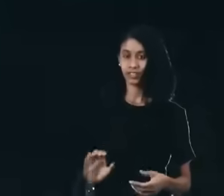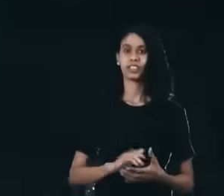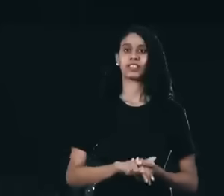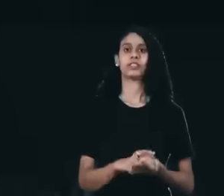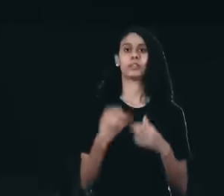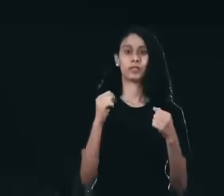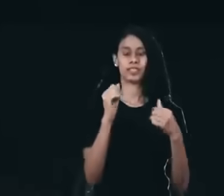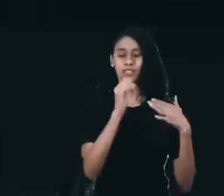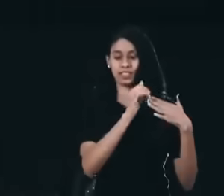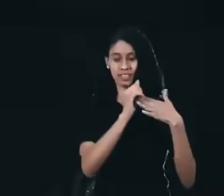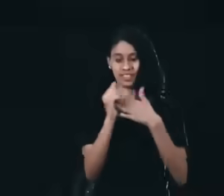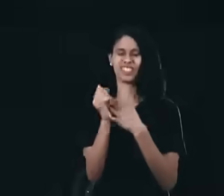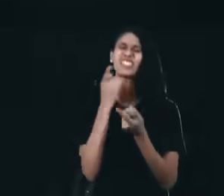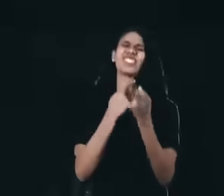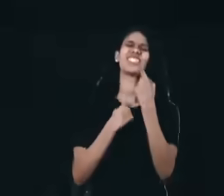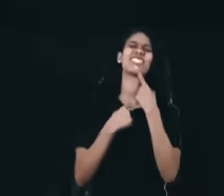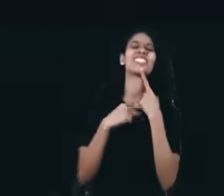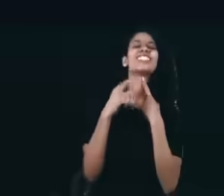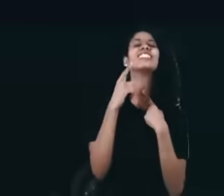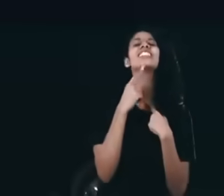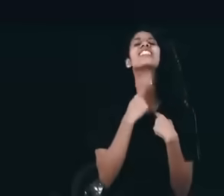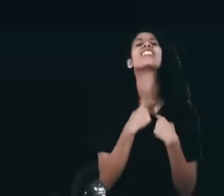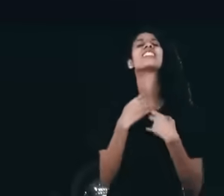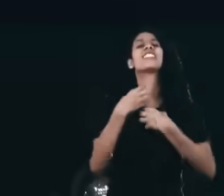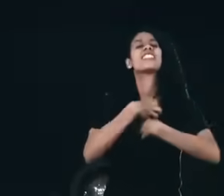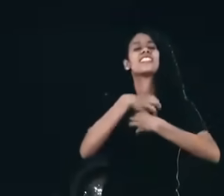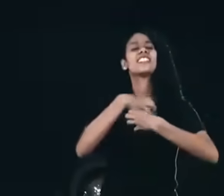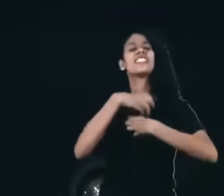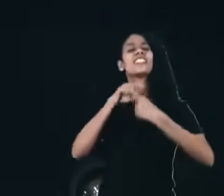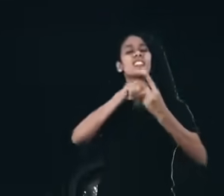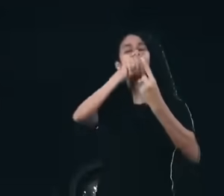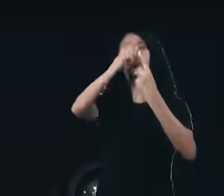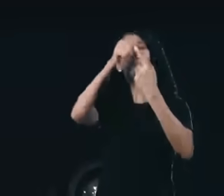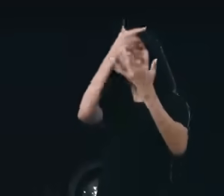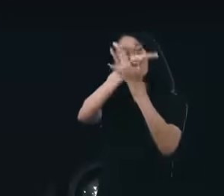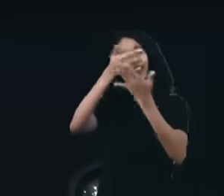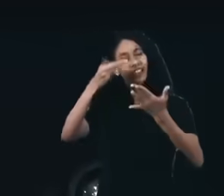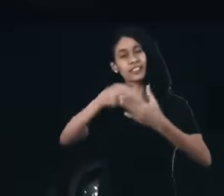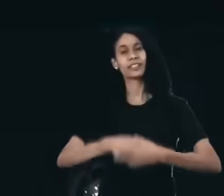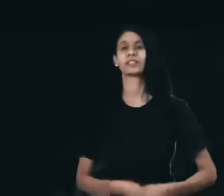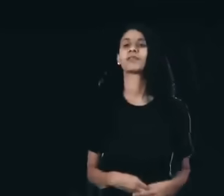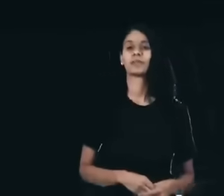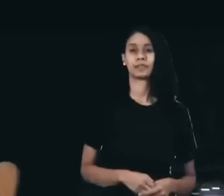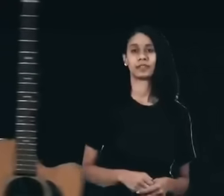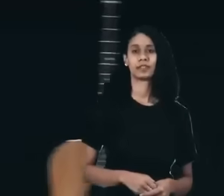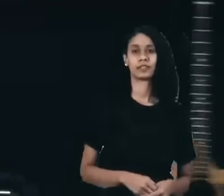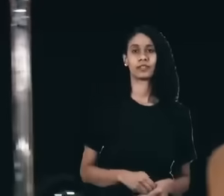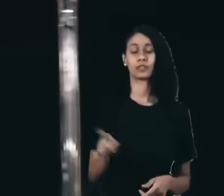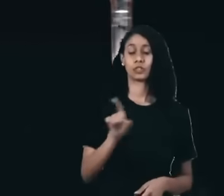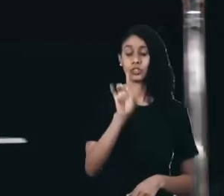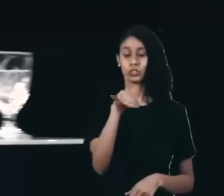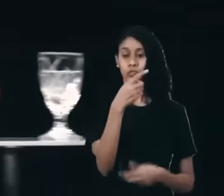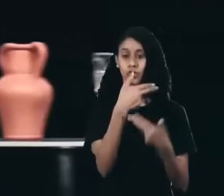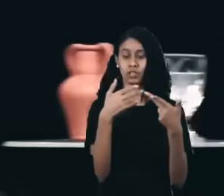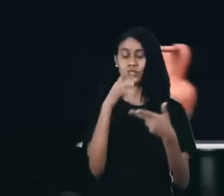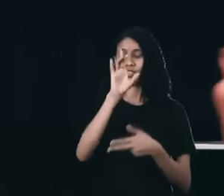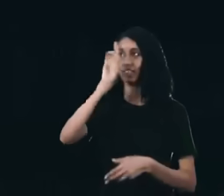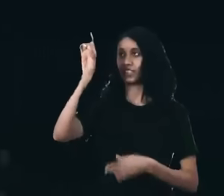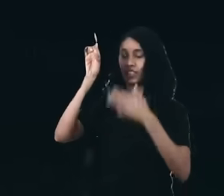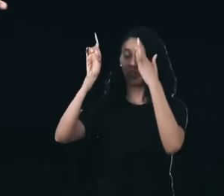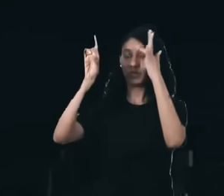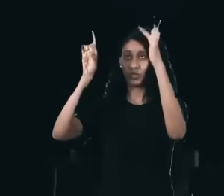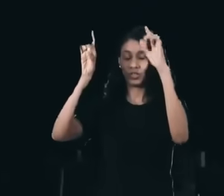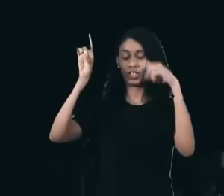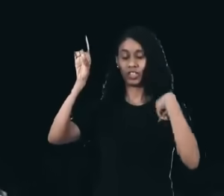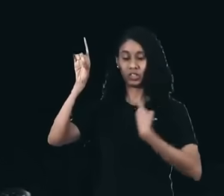levada, desejar ardentemente que o seu propósito se cumpra. Não é uma coisa só que Deus sonha e a gente